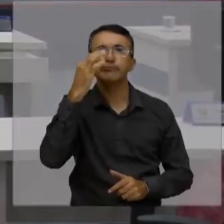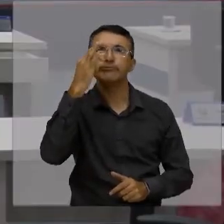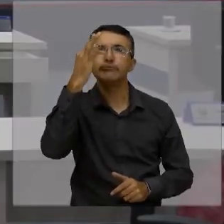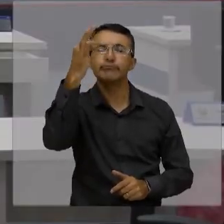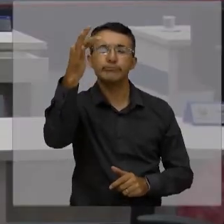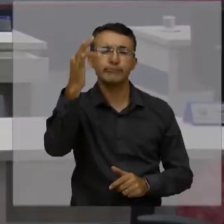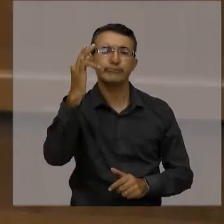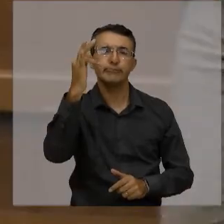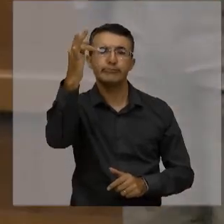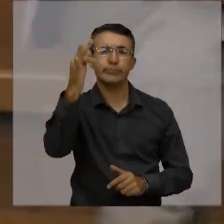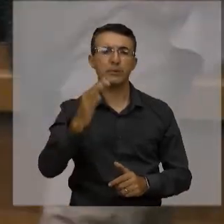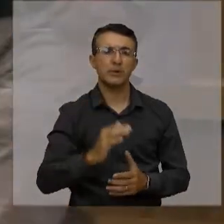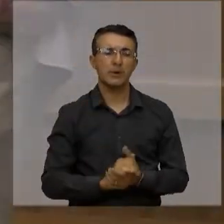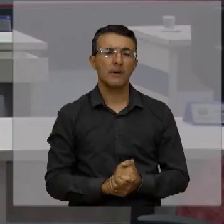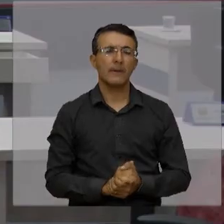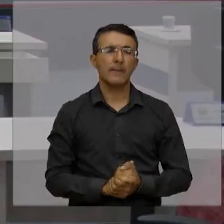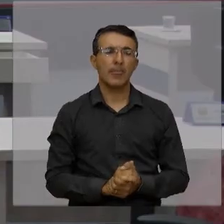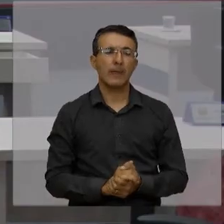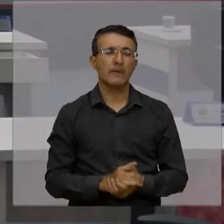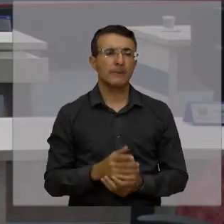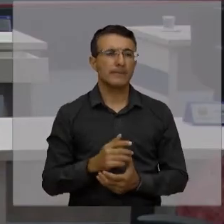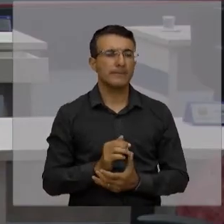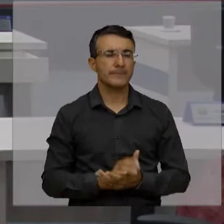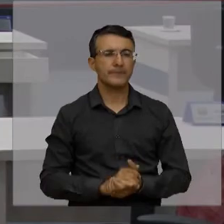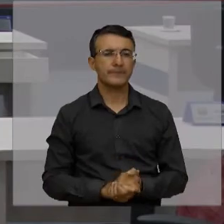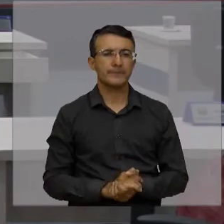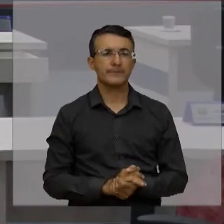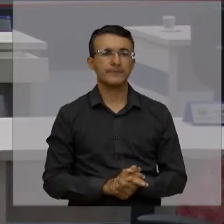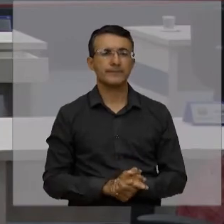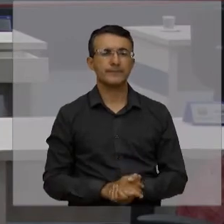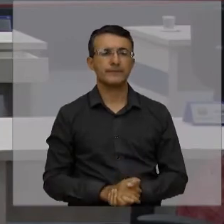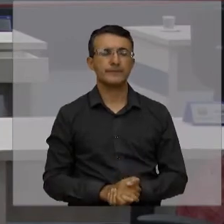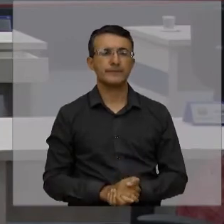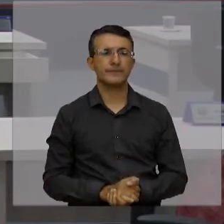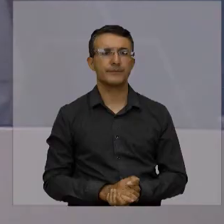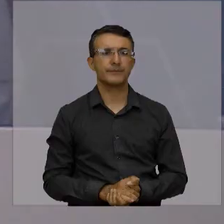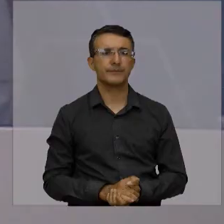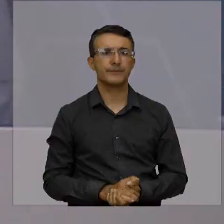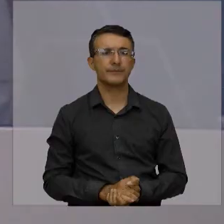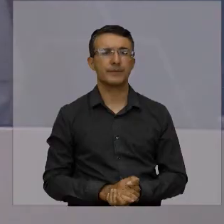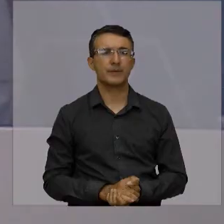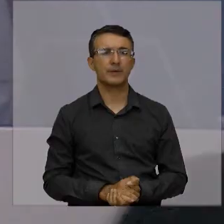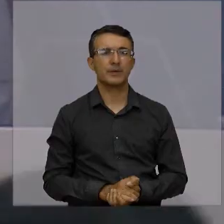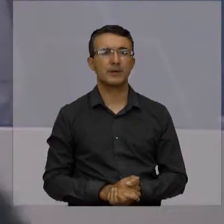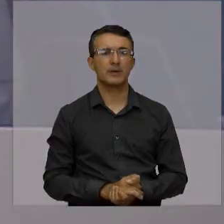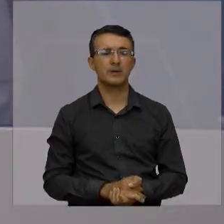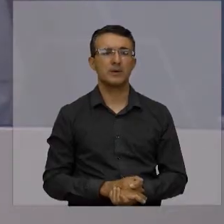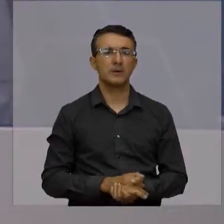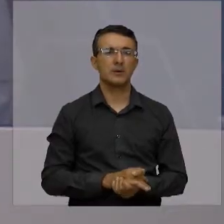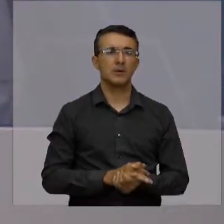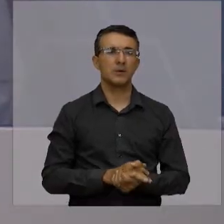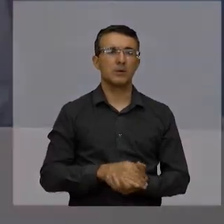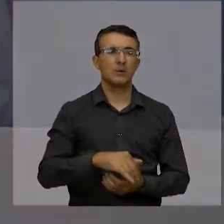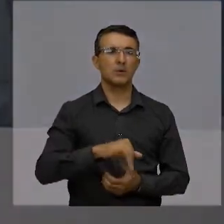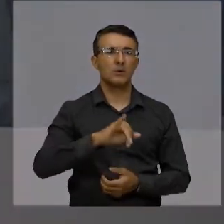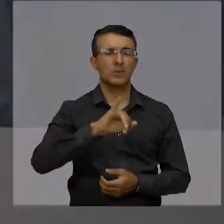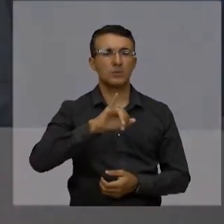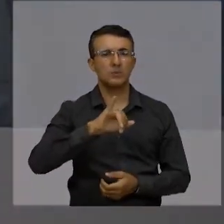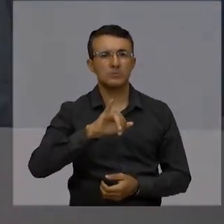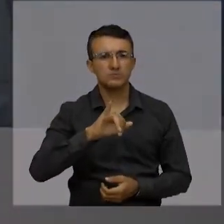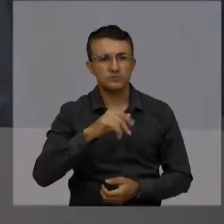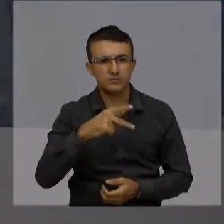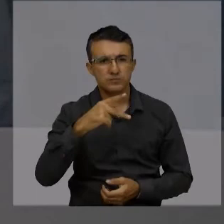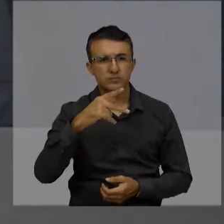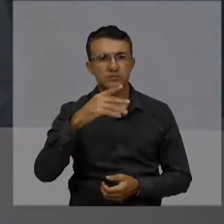vereador Roberto Eleve. Com a palavra, então, o vereador Zé Luiz. Senhor presidente, muito obrigado. Apenas